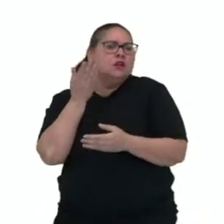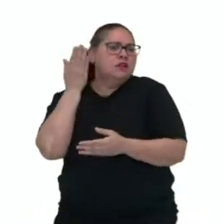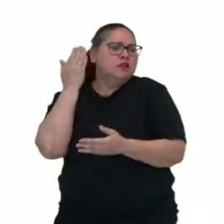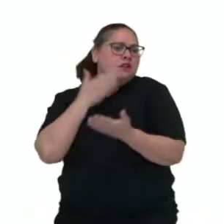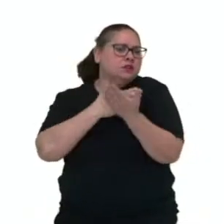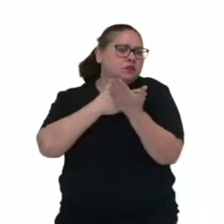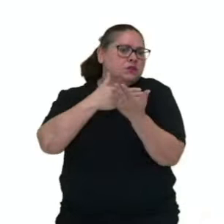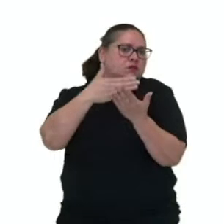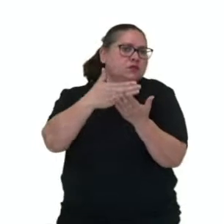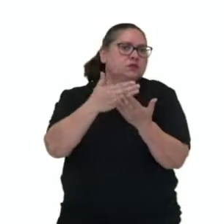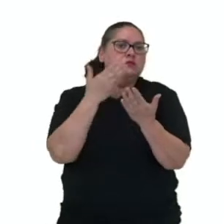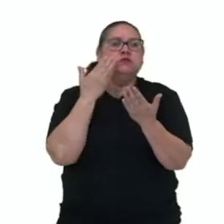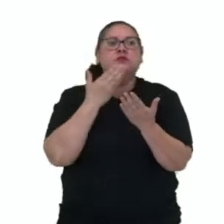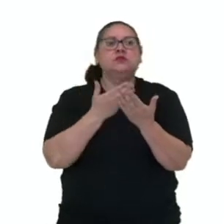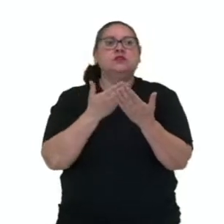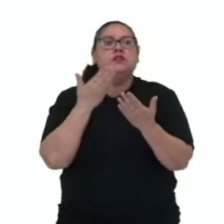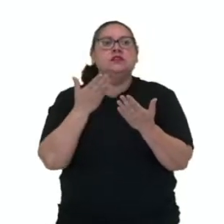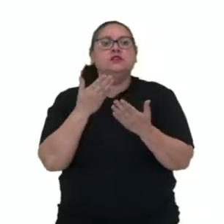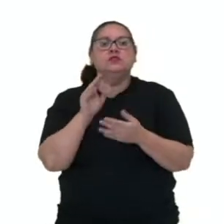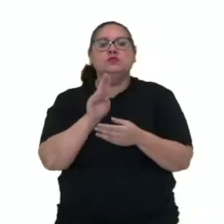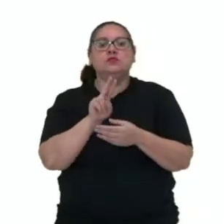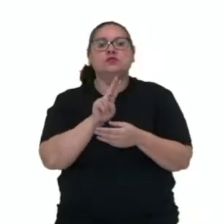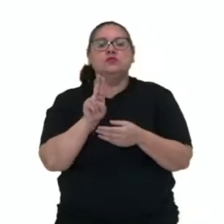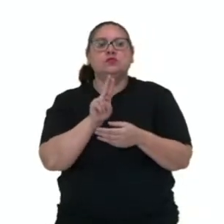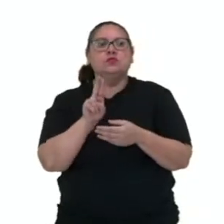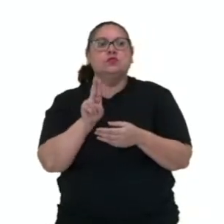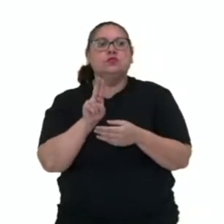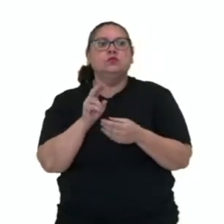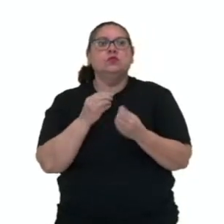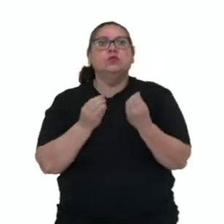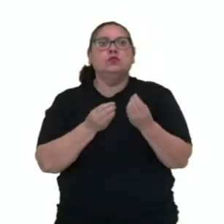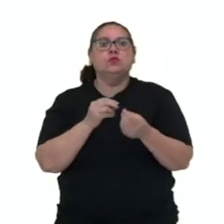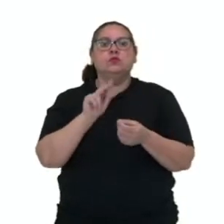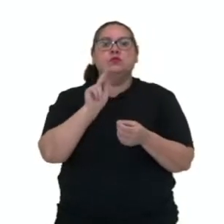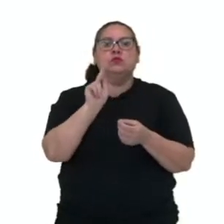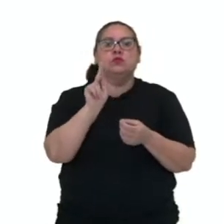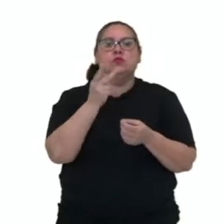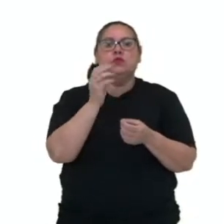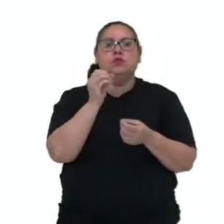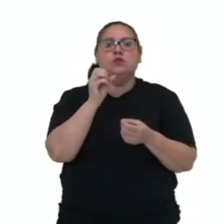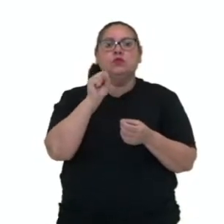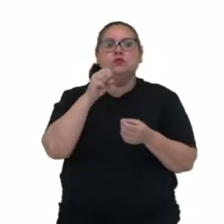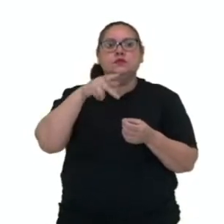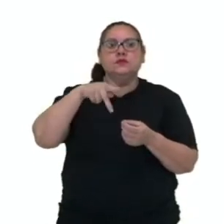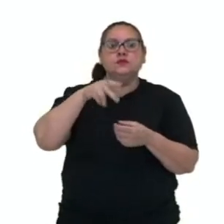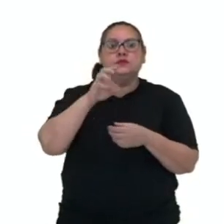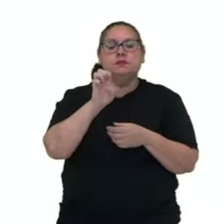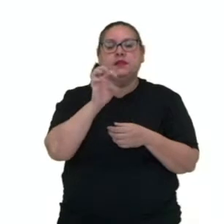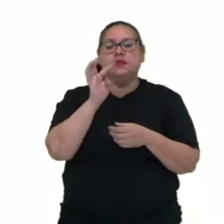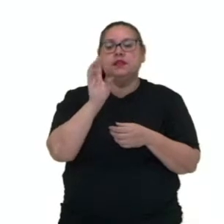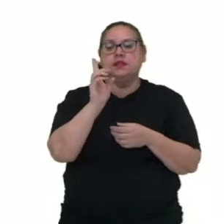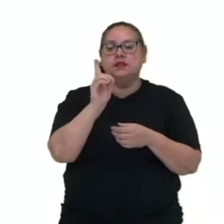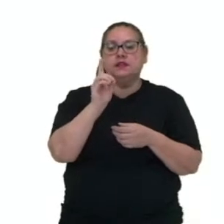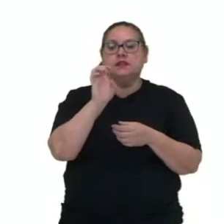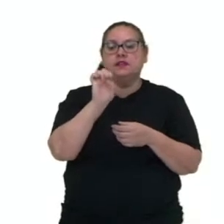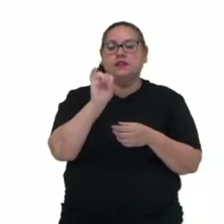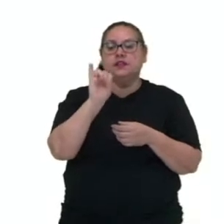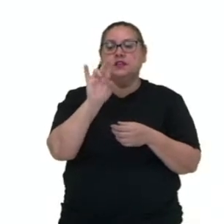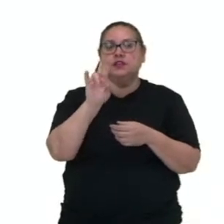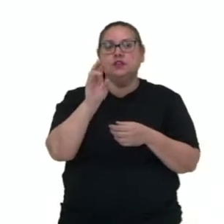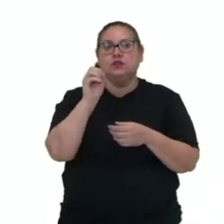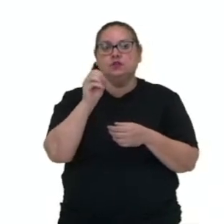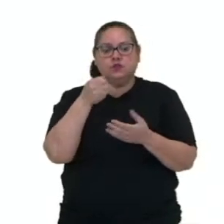da aula da questão de que eles são chamados hospedeiros obrigatórios, intracelulares